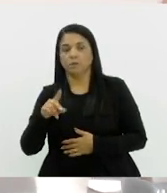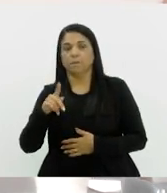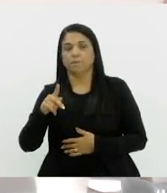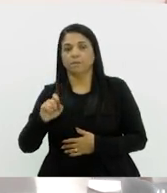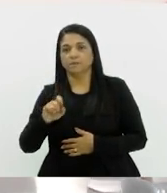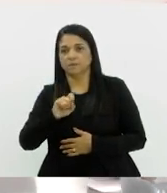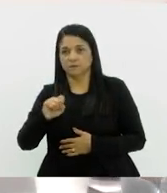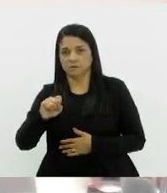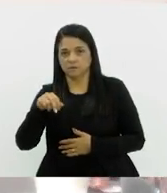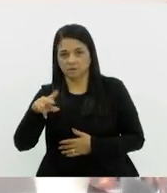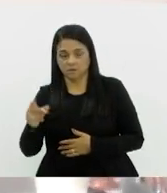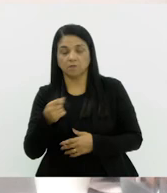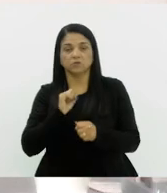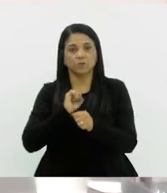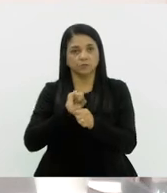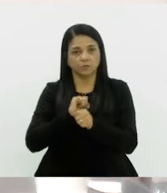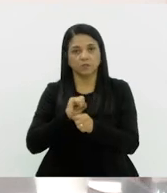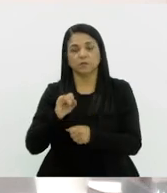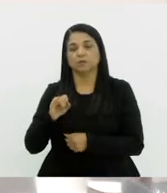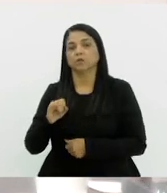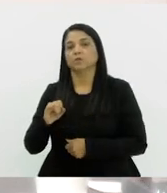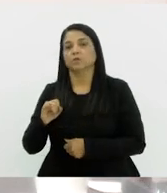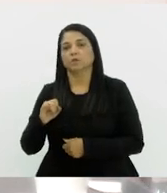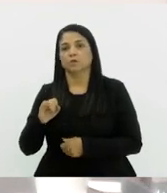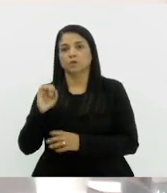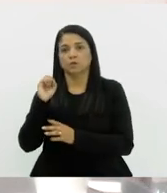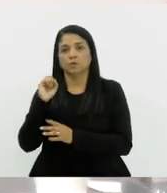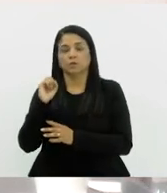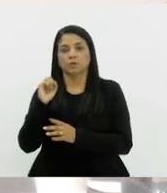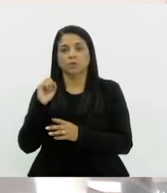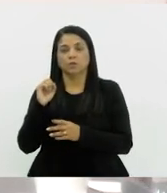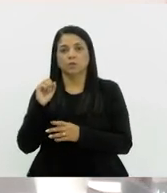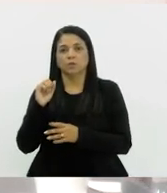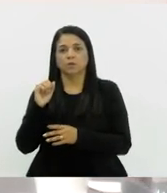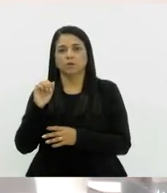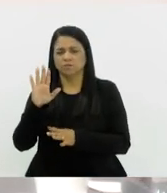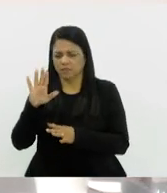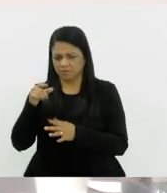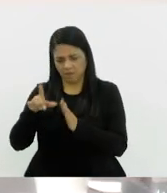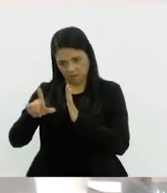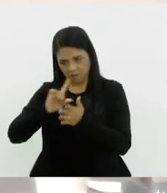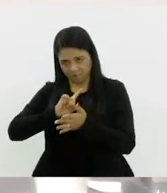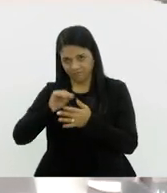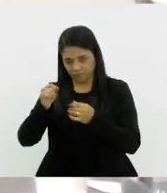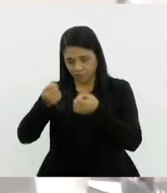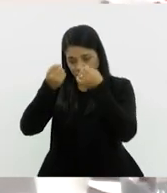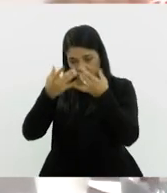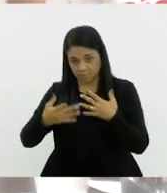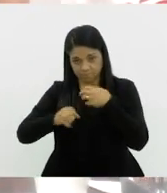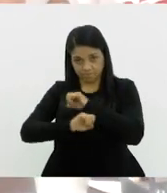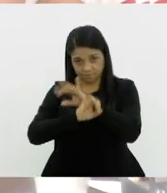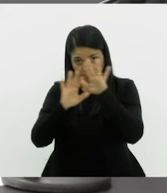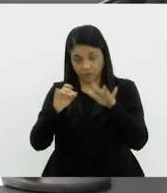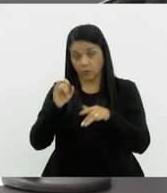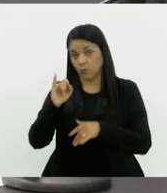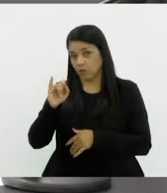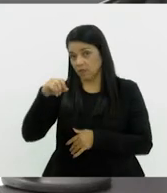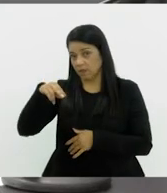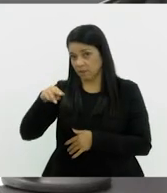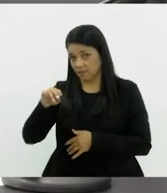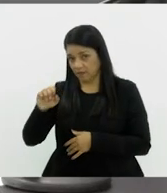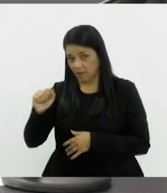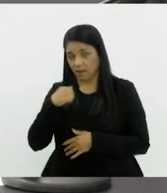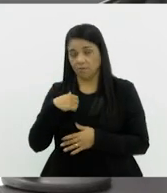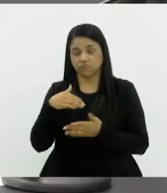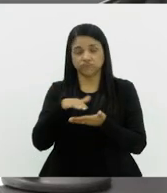Secretaria Municipal do Meio Ambiente. Depois, no outro bloco... Sobre isso, deixa eu só esclarecer uma coisa. O INEA, eu falei com o